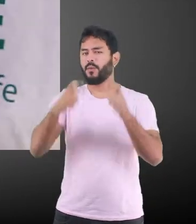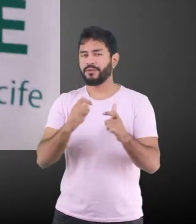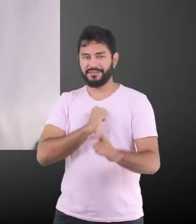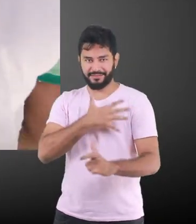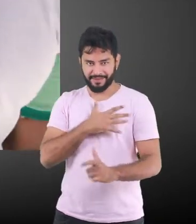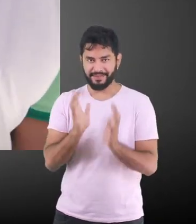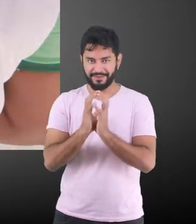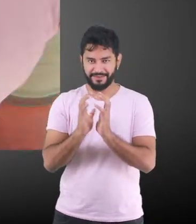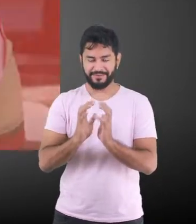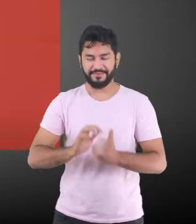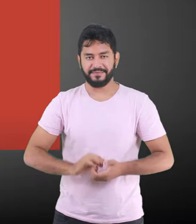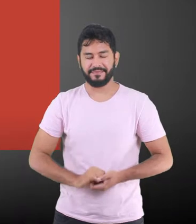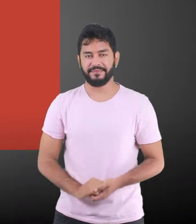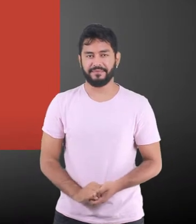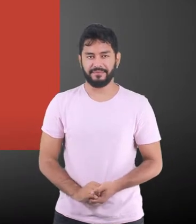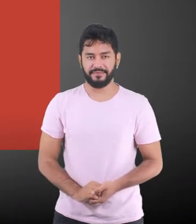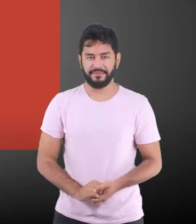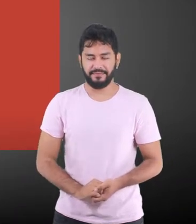no IFPE Campus Recife.